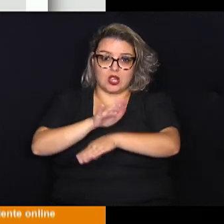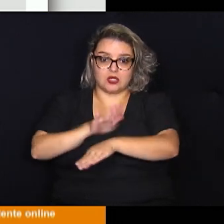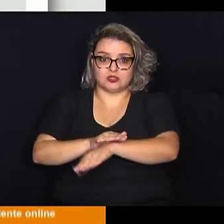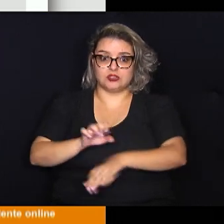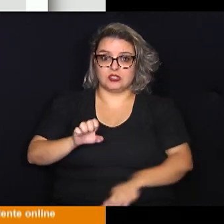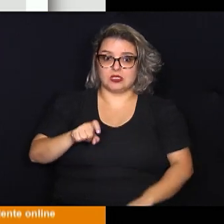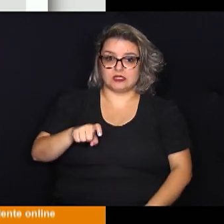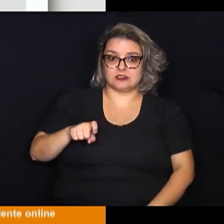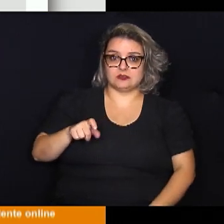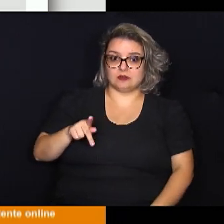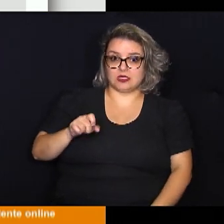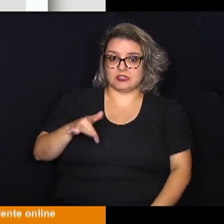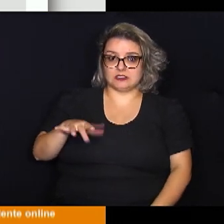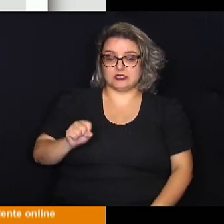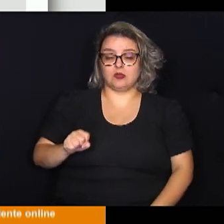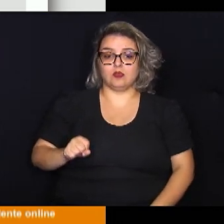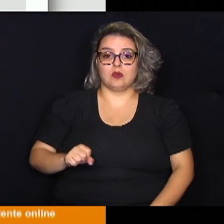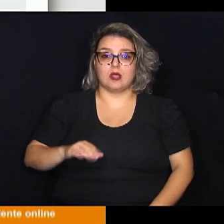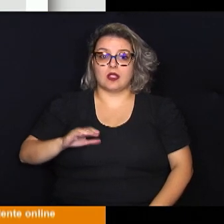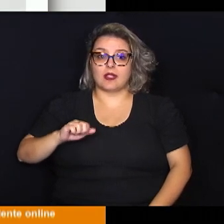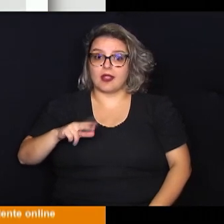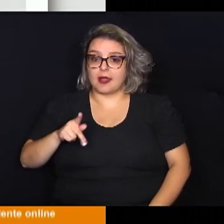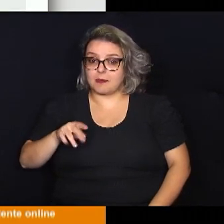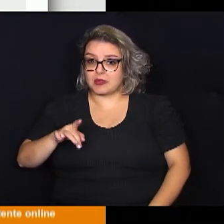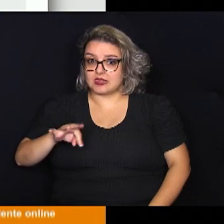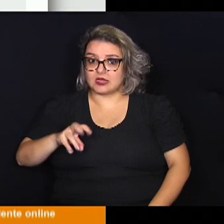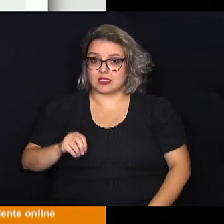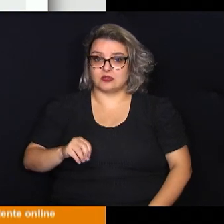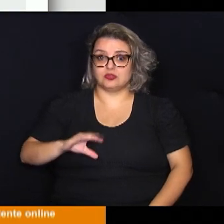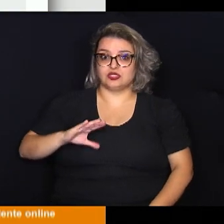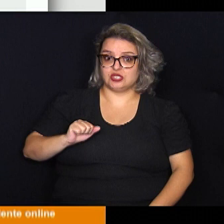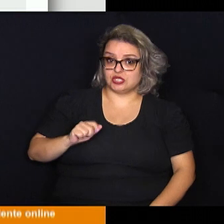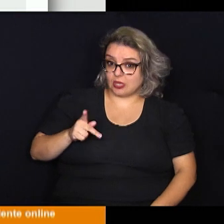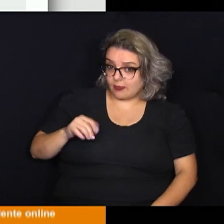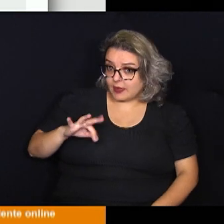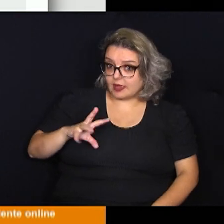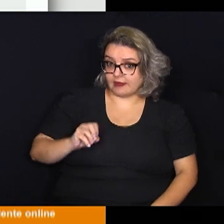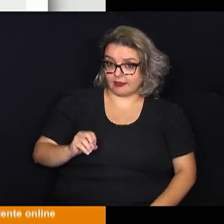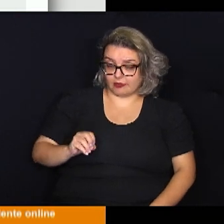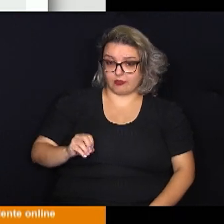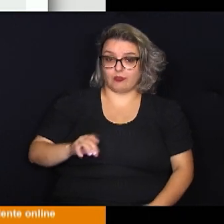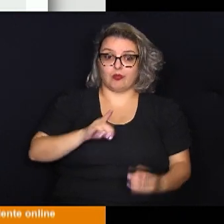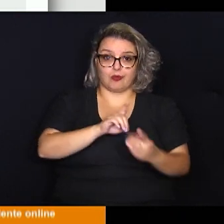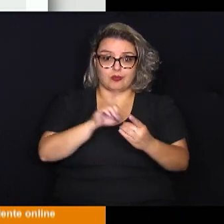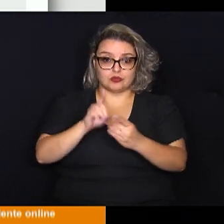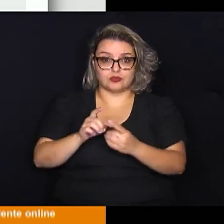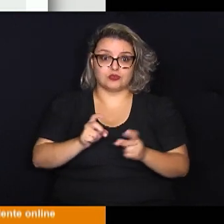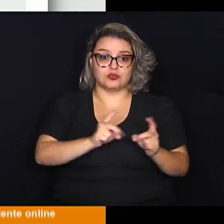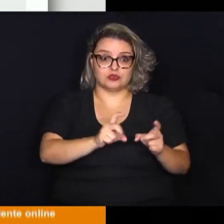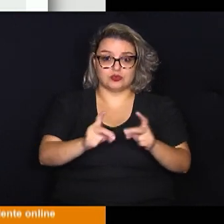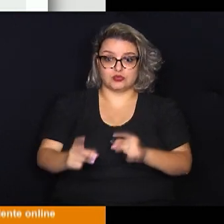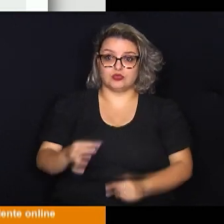expedição, carpinteiro, chapeiro, consultor de vendas com salário inicial de